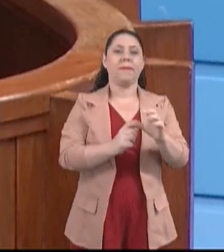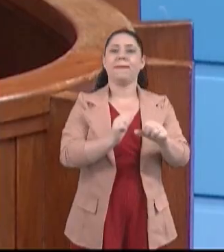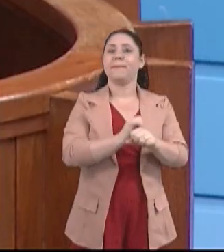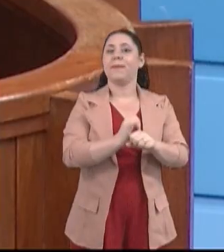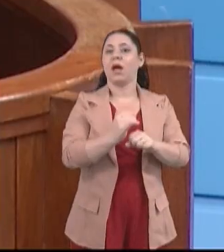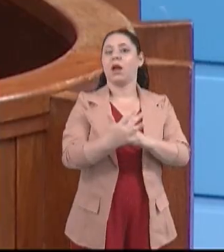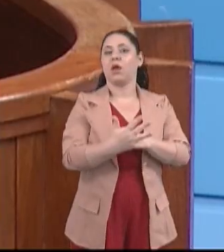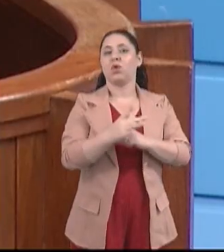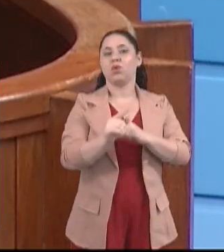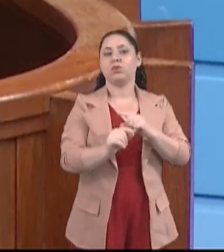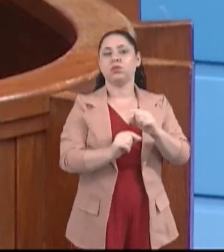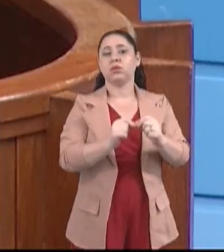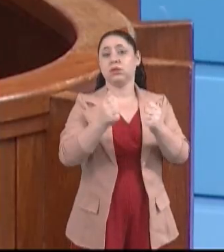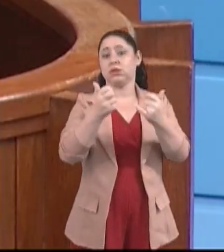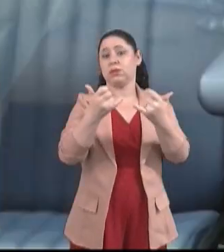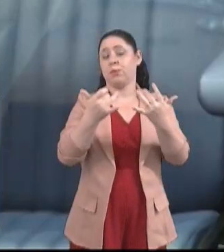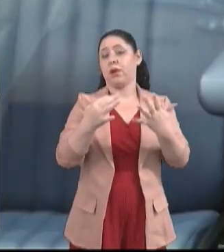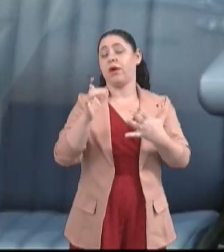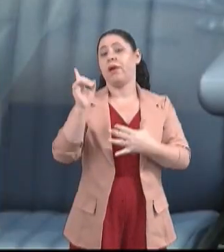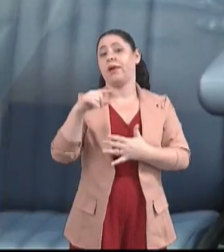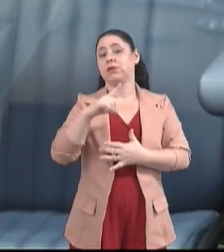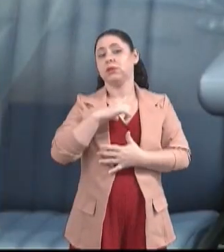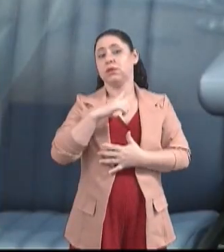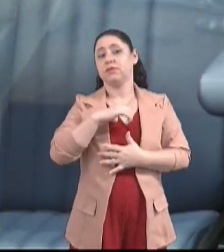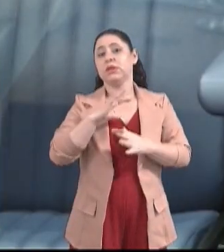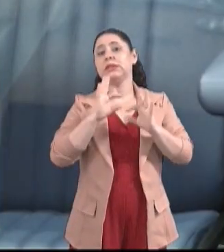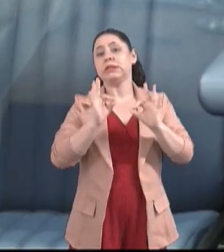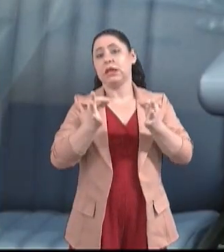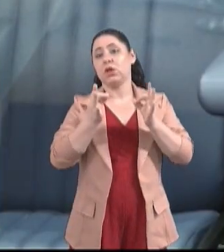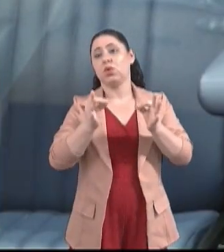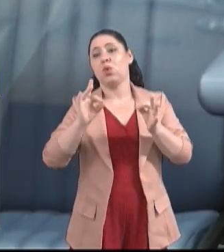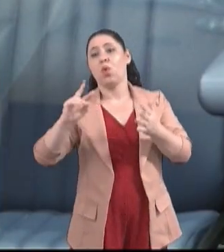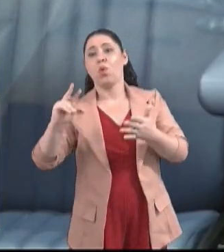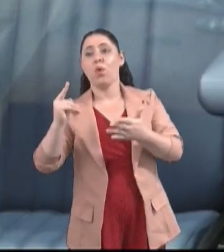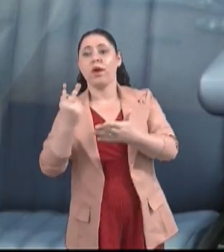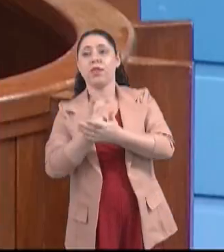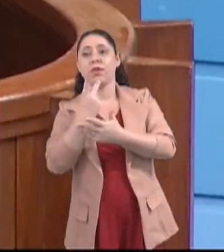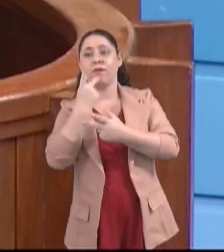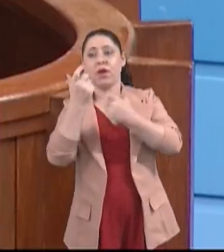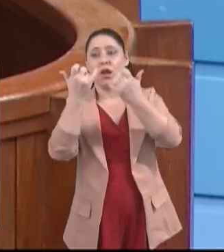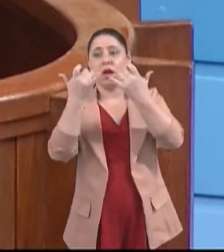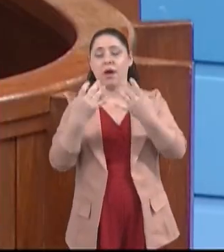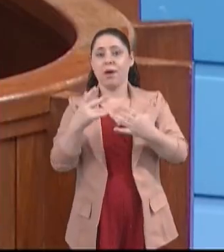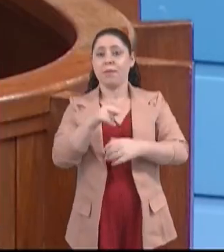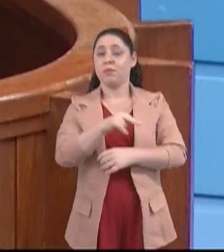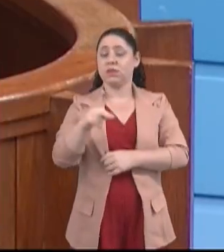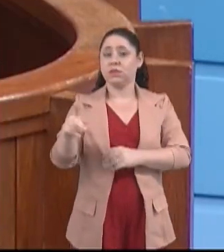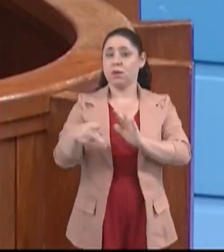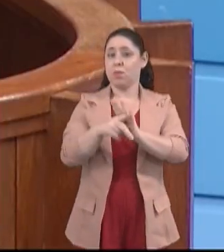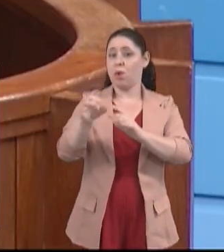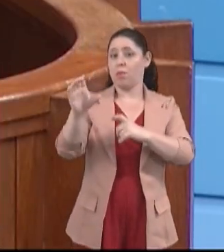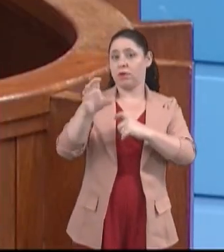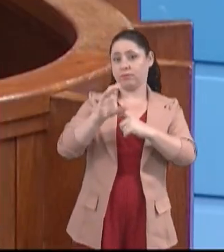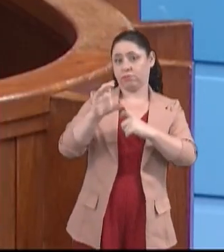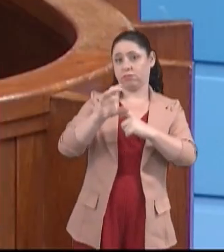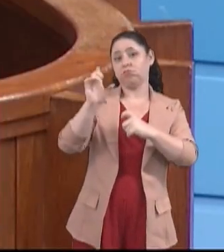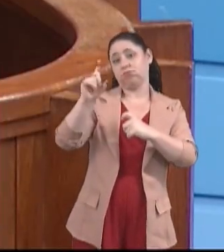Covid. Quem tem que explicar isso, se é correto ou não é o que eu vou dizer, é o presidente da CACEMES.